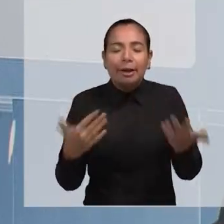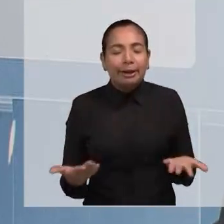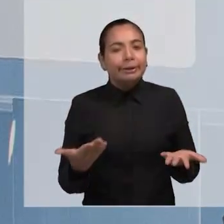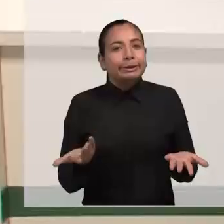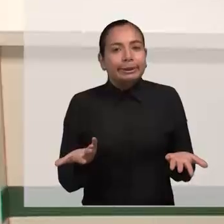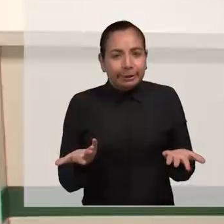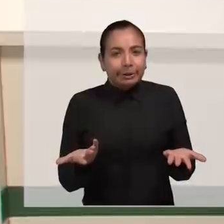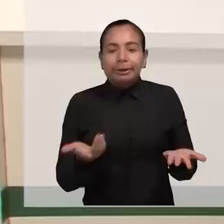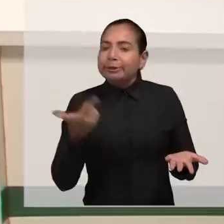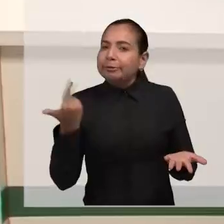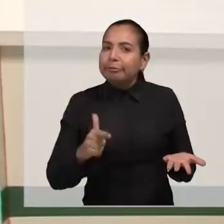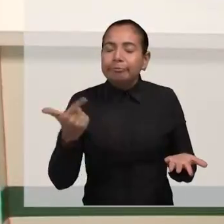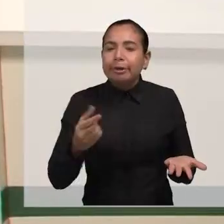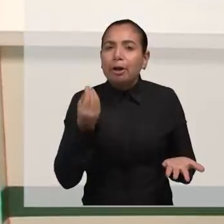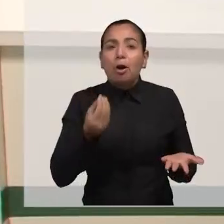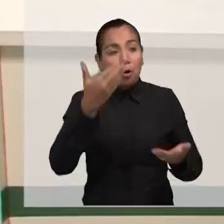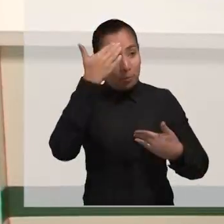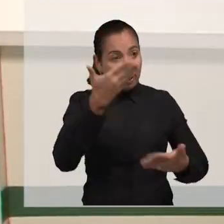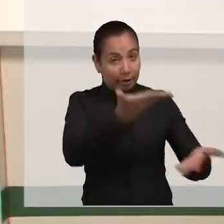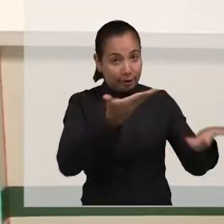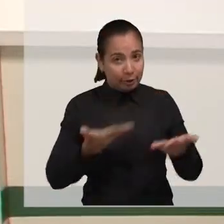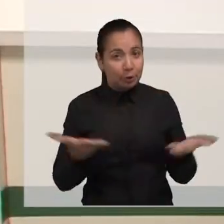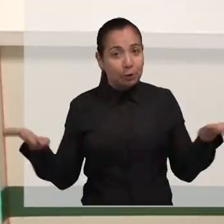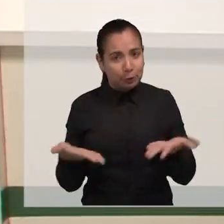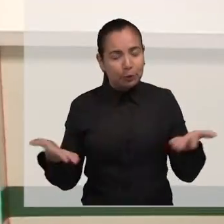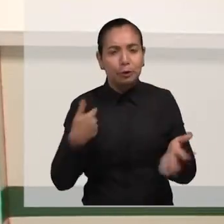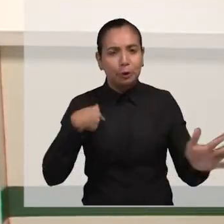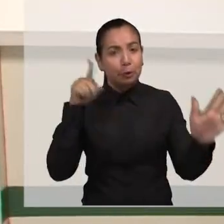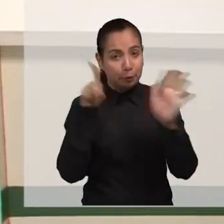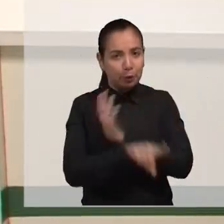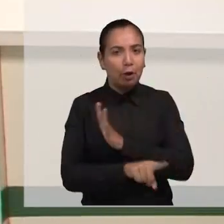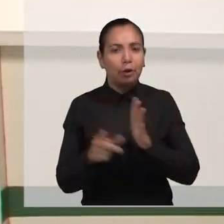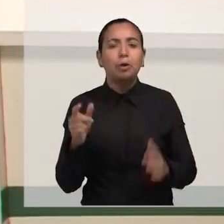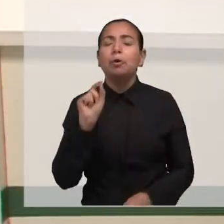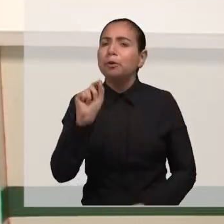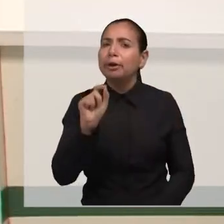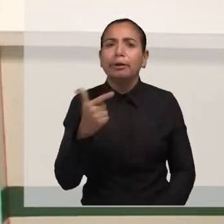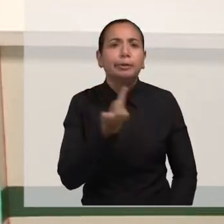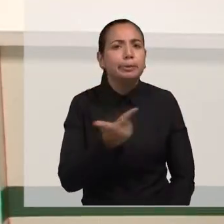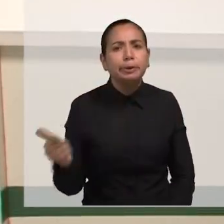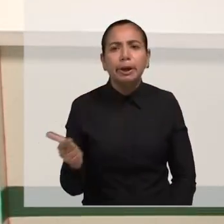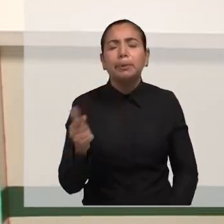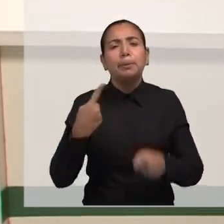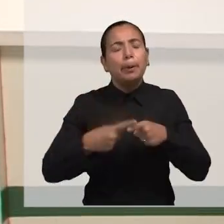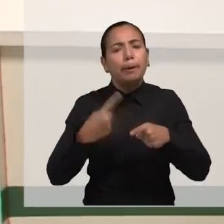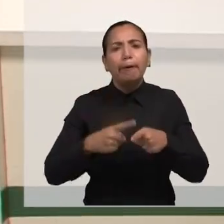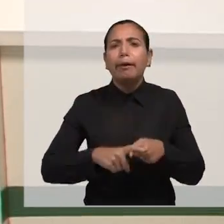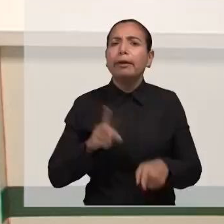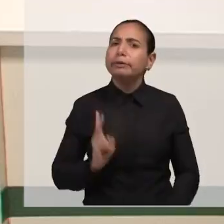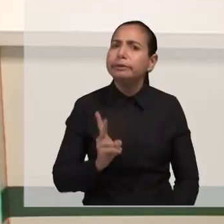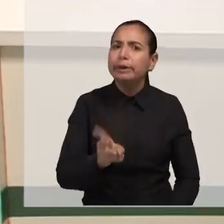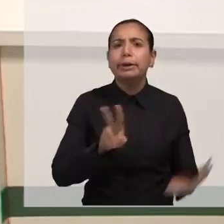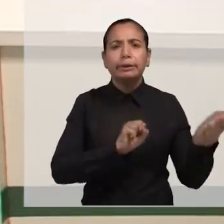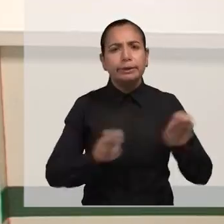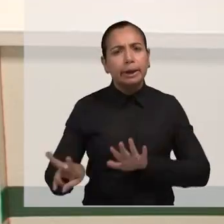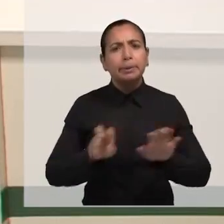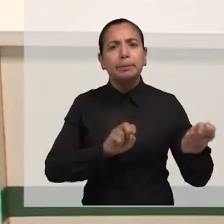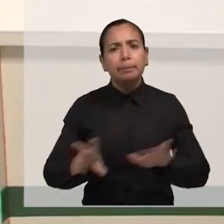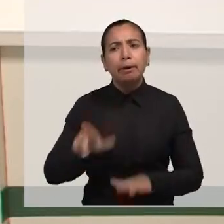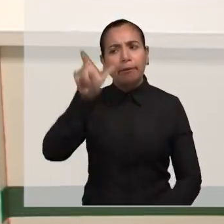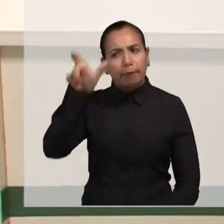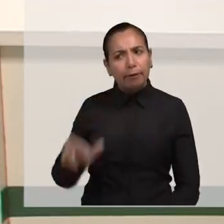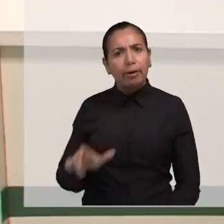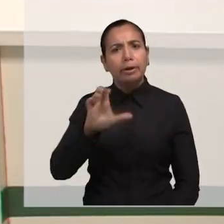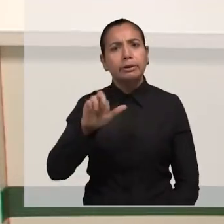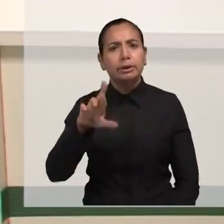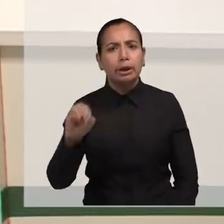né, cara? Obrigado pela vinda e já fazendo a pergunta para ti. Não tem jeito. Toda semana o Ciro entra